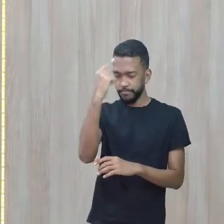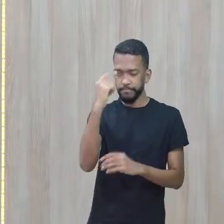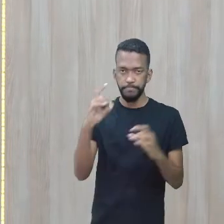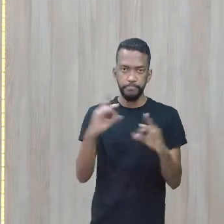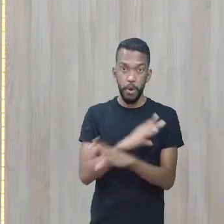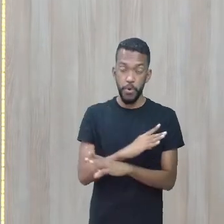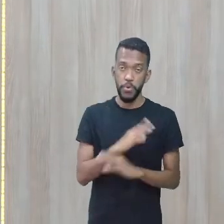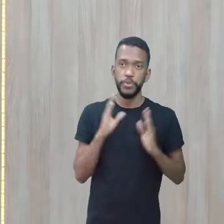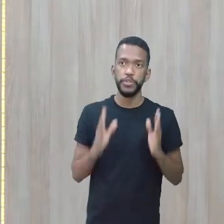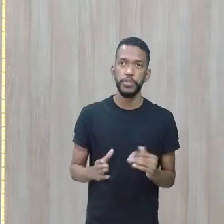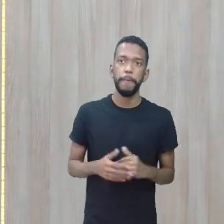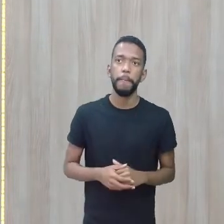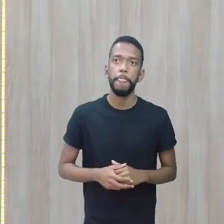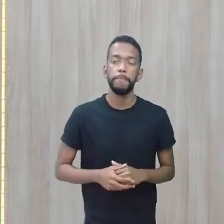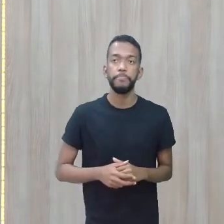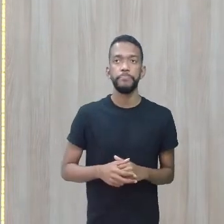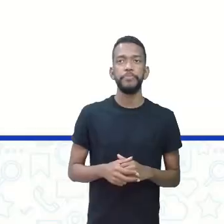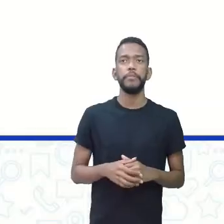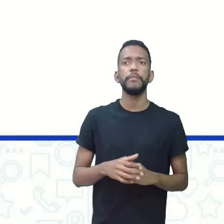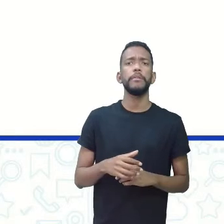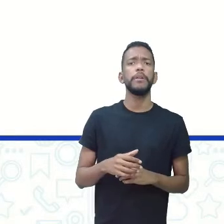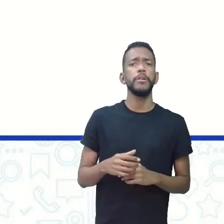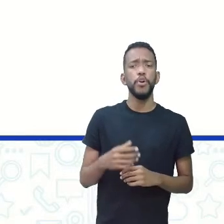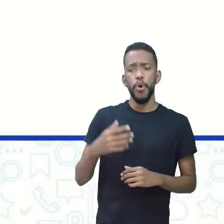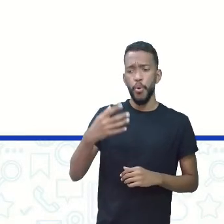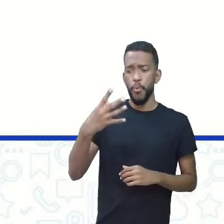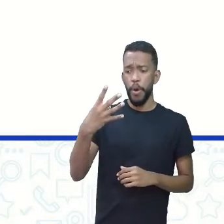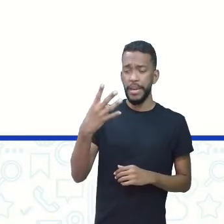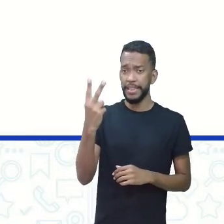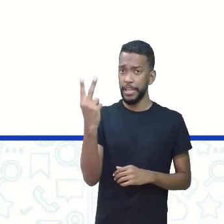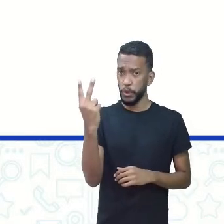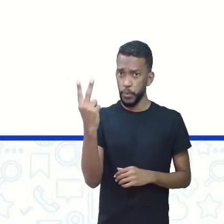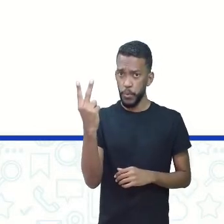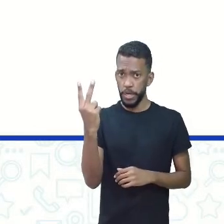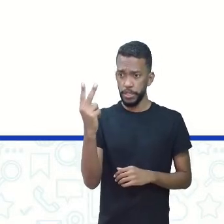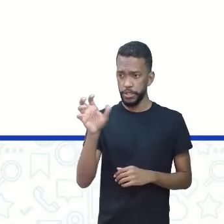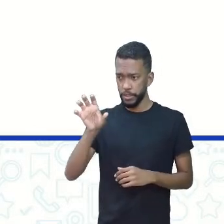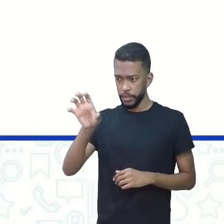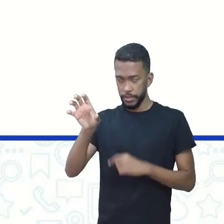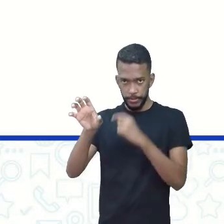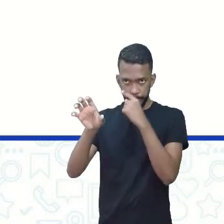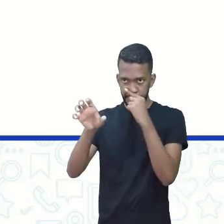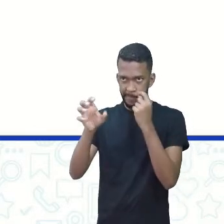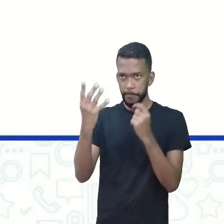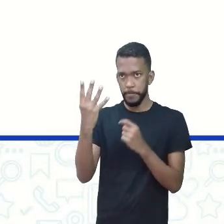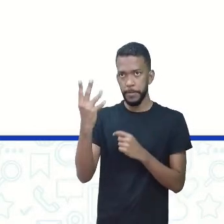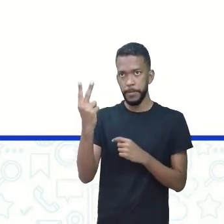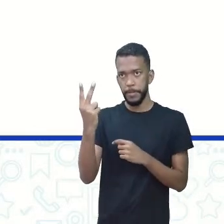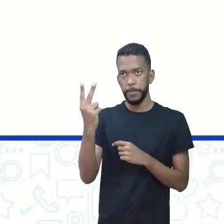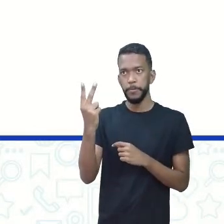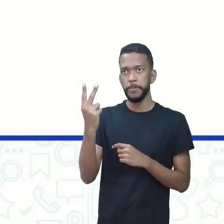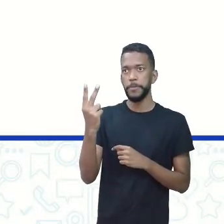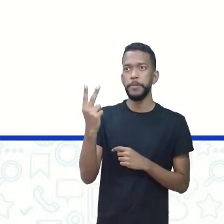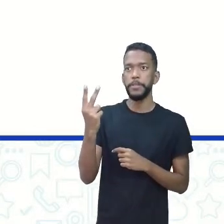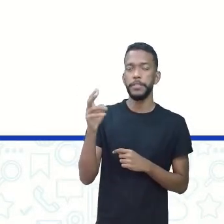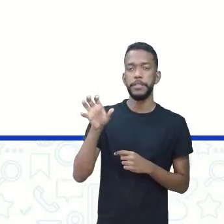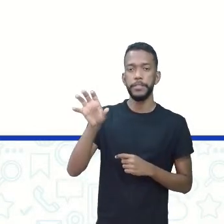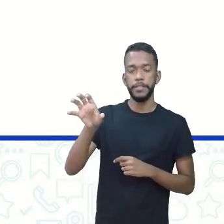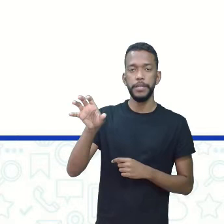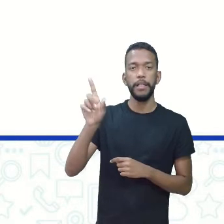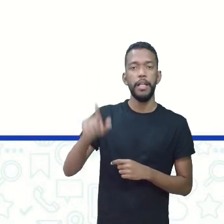das 42 balas que Lila tem, 5/7 é de morango, o restante é de maçã